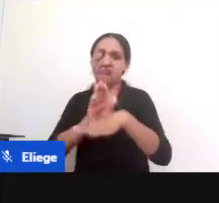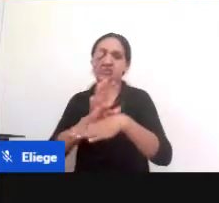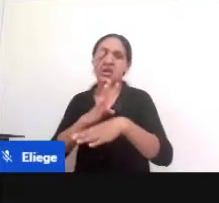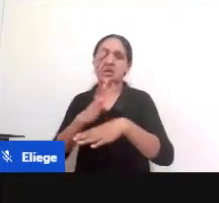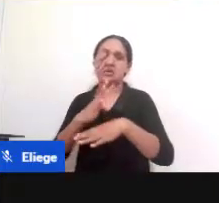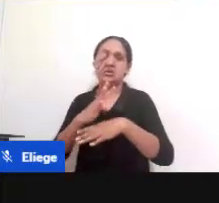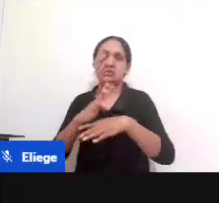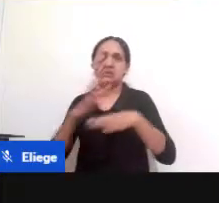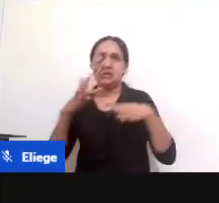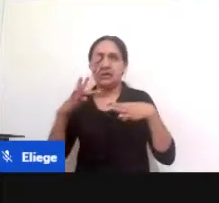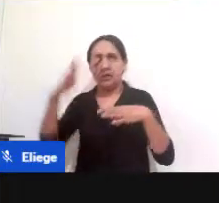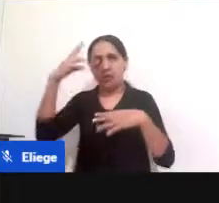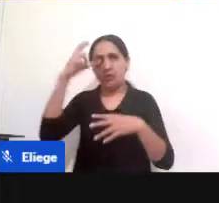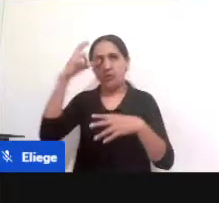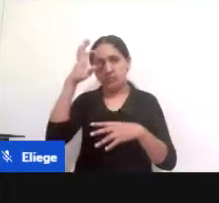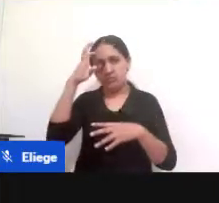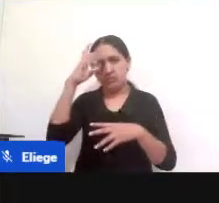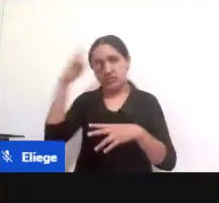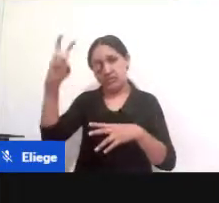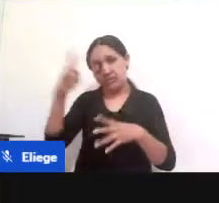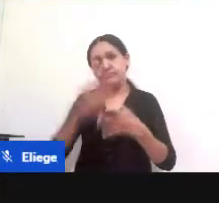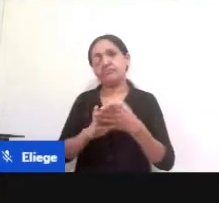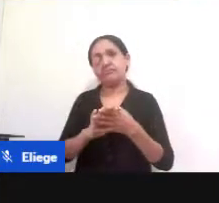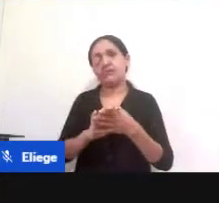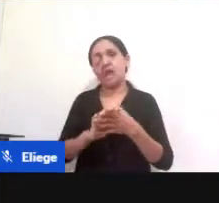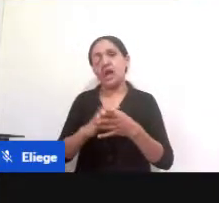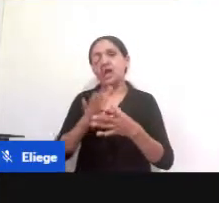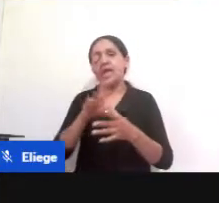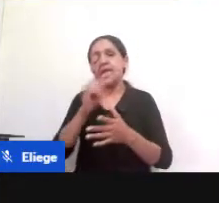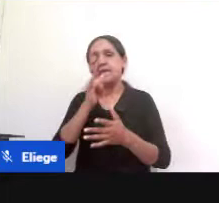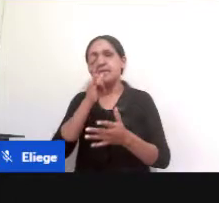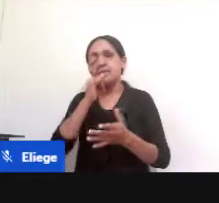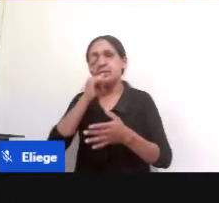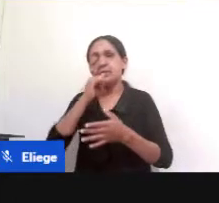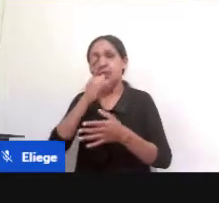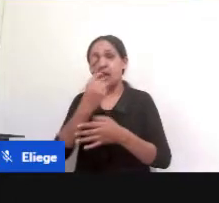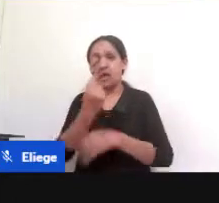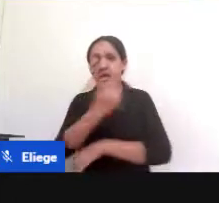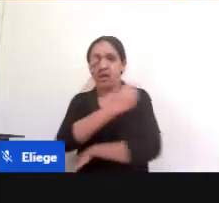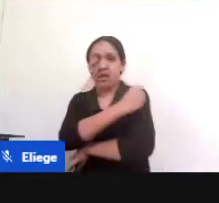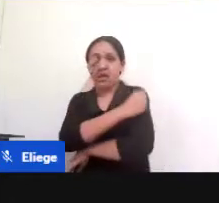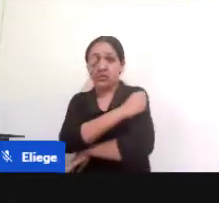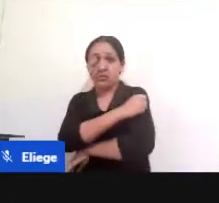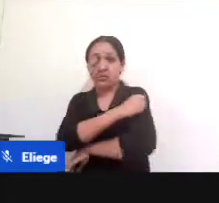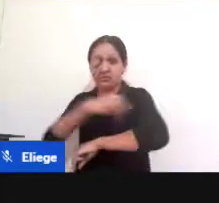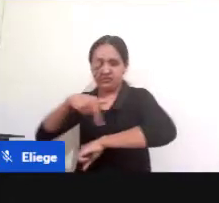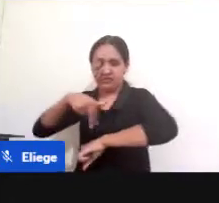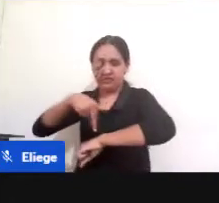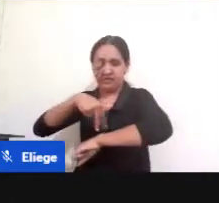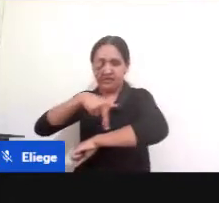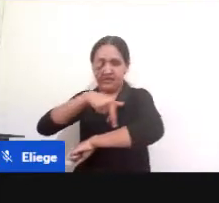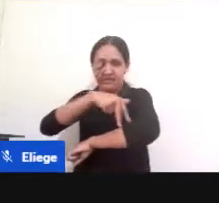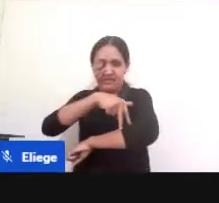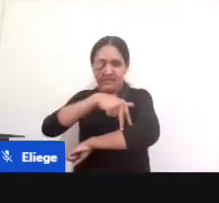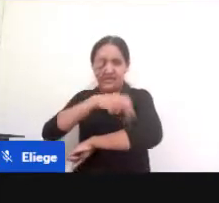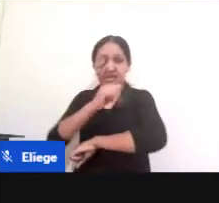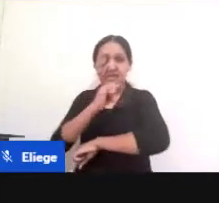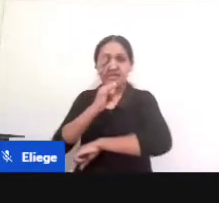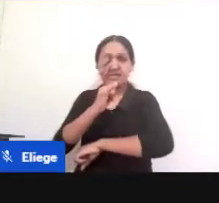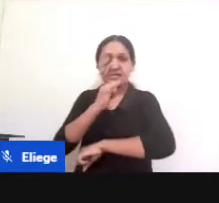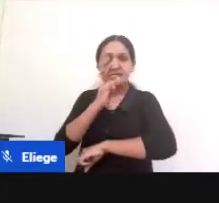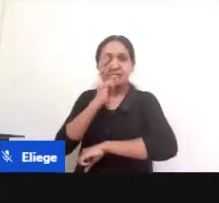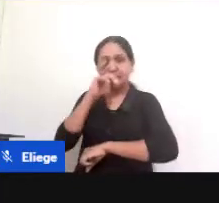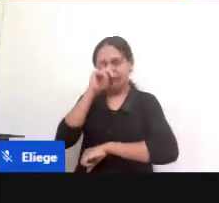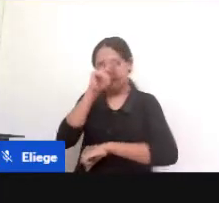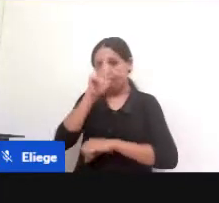a linha na quadra. Você vai trabalhar aluno por aluno. Só que lá na atividade da casa, você deu caminhada sobre uma linha,